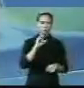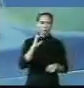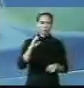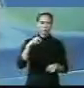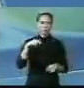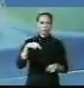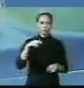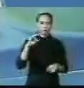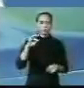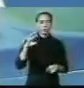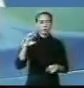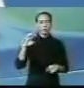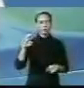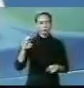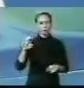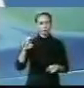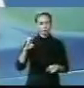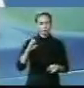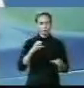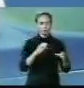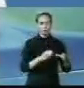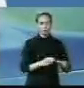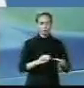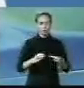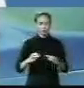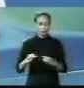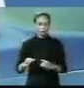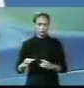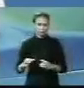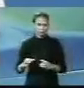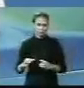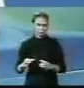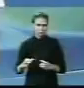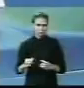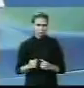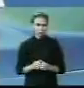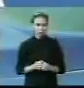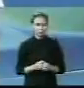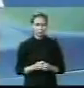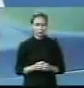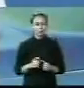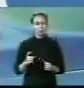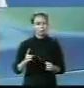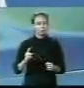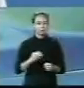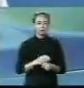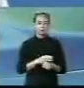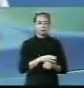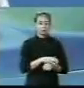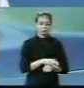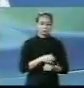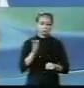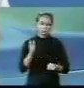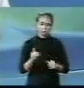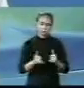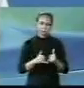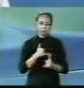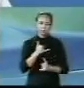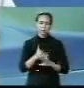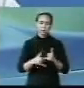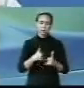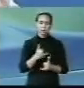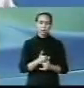rede local, eles não têm acesso diretamente a um computador na internet. É o que nós chamamos lá de rede inválida. Lembra lá dos